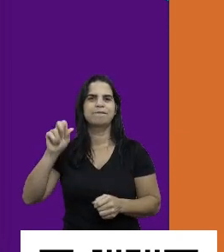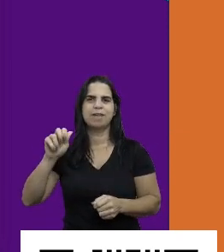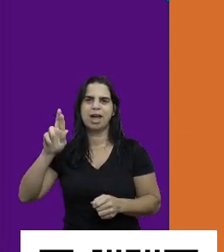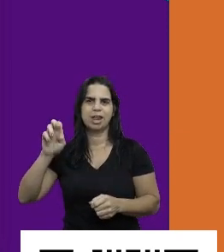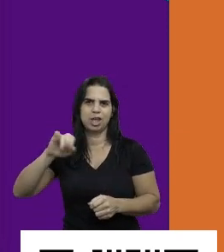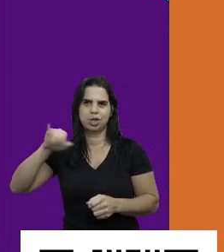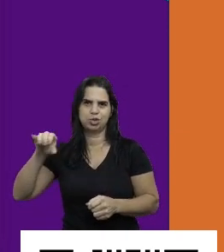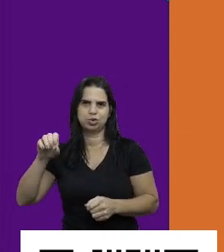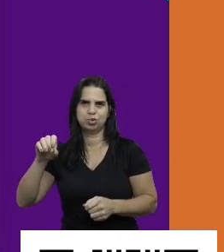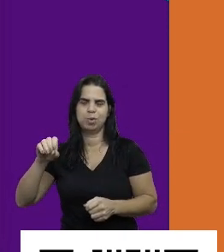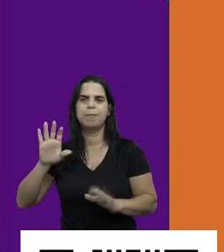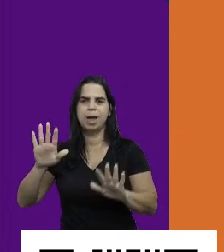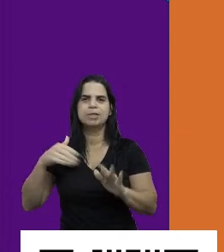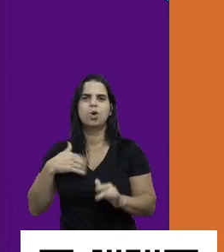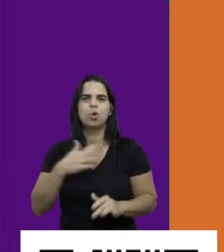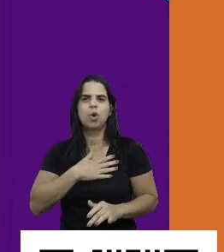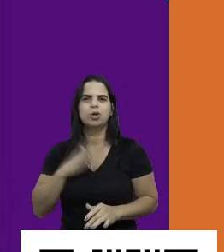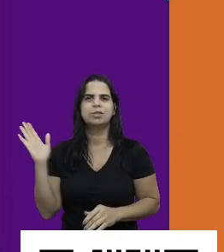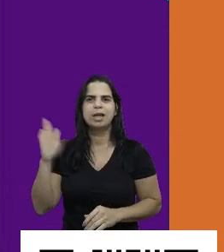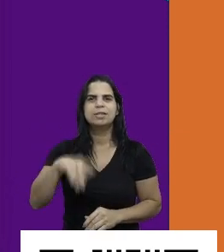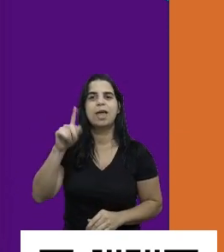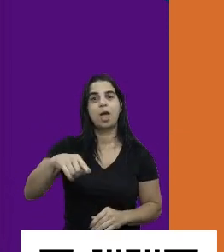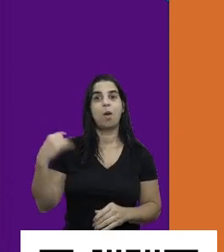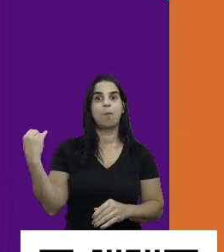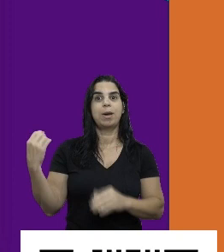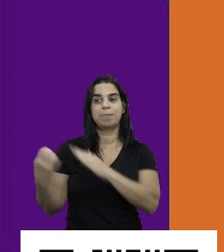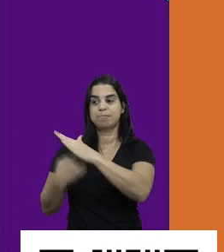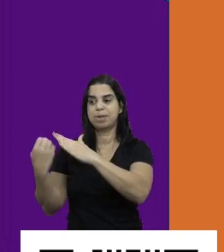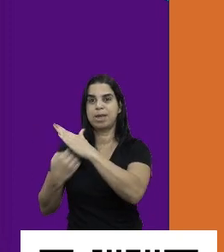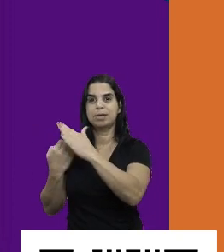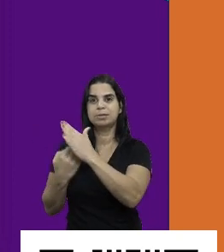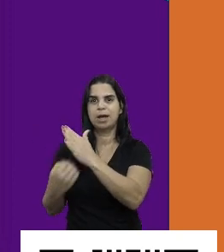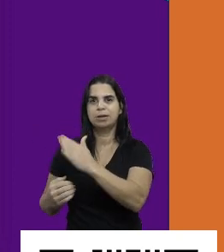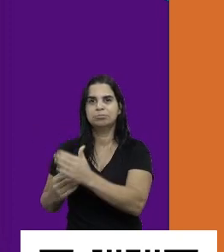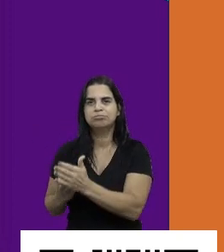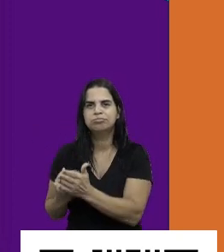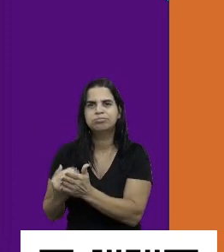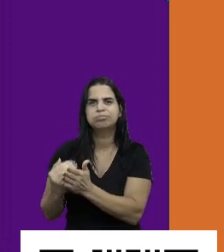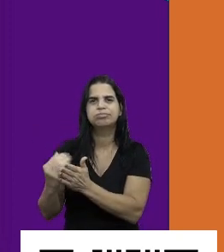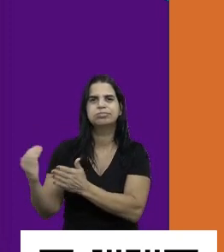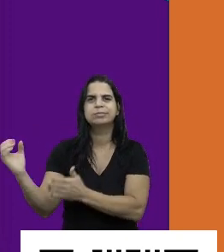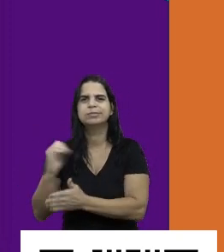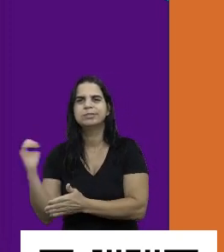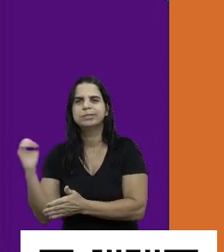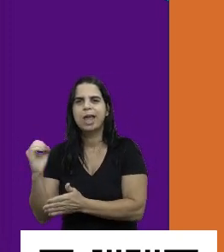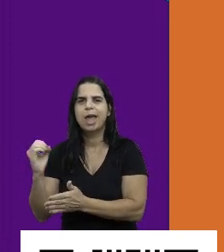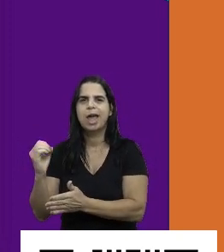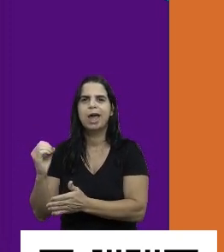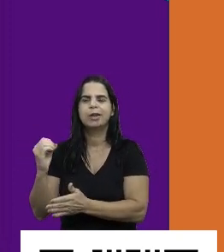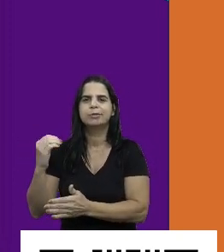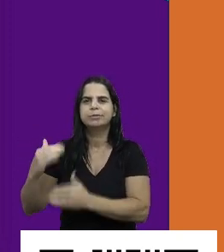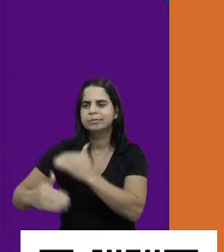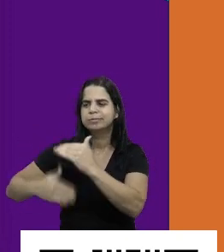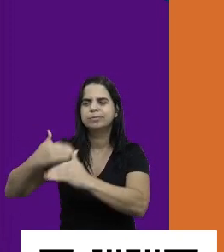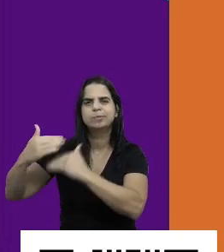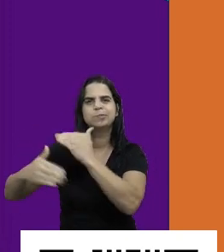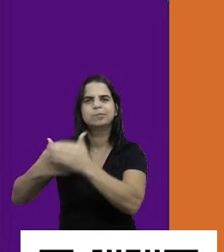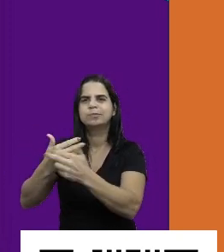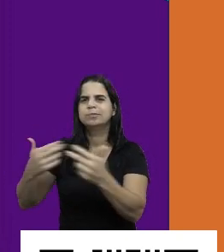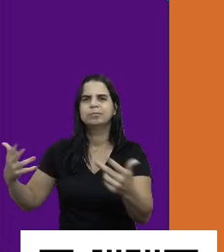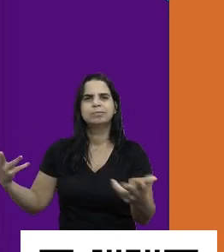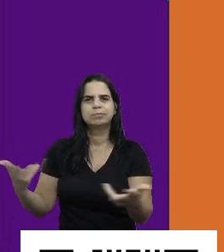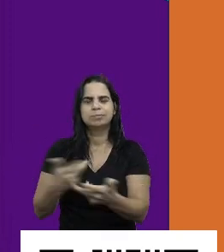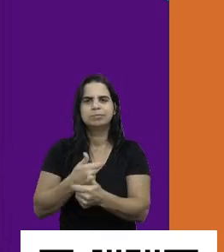gosto de trazer porque é uma empresa que começou do zero e construir um negócio incrível Eles criaram uma central de monitoramento